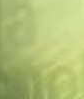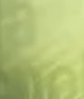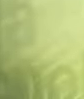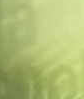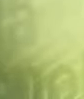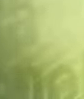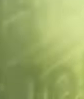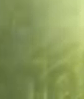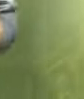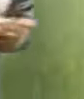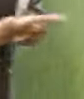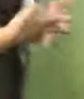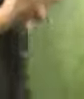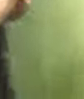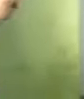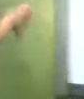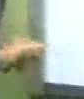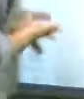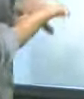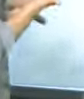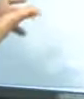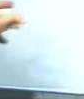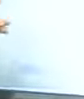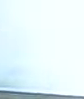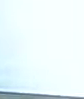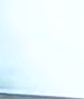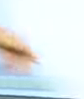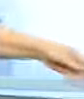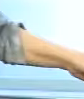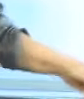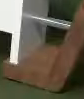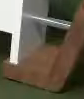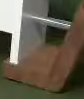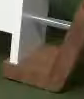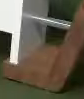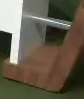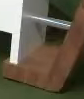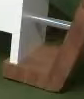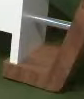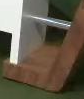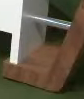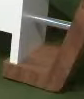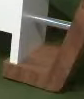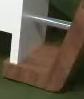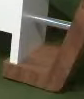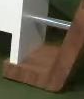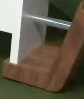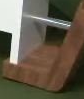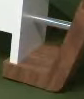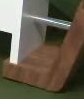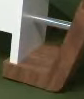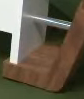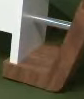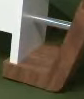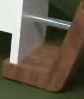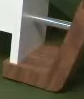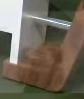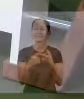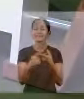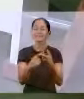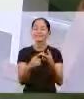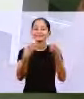Olá, voltamos aí para as nossas tarefas, professora Tayane. Gente, quem fez pergunta, faça de novo, que a professora